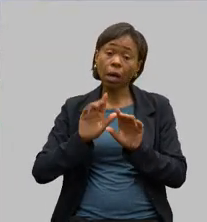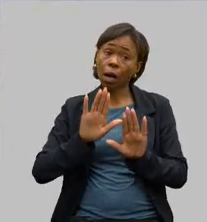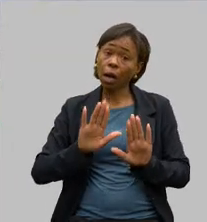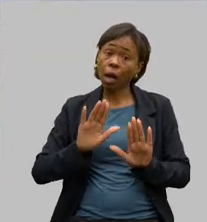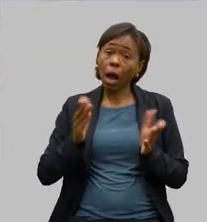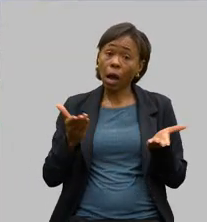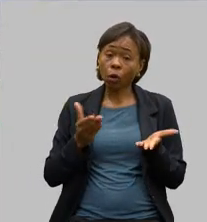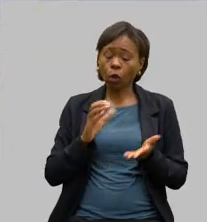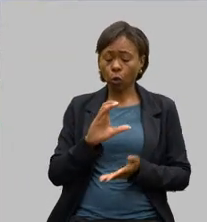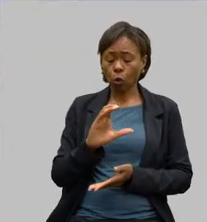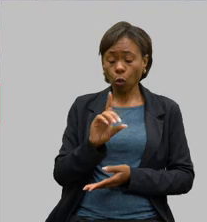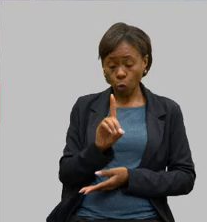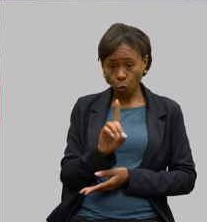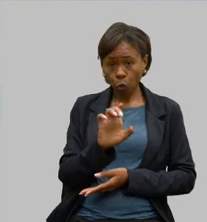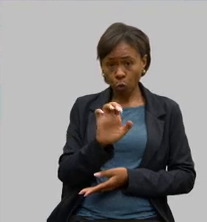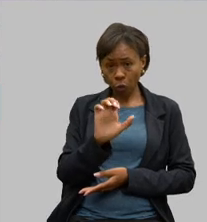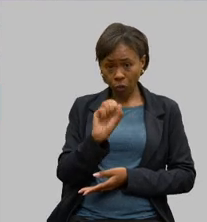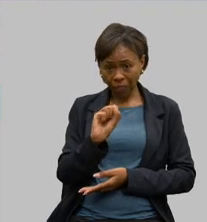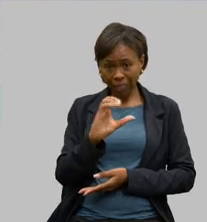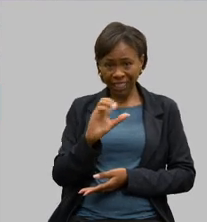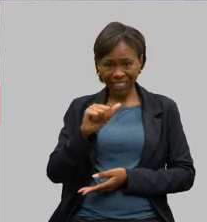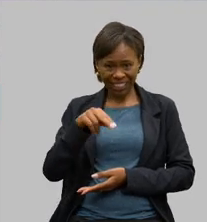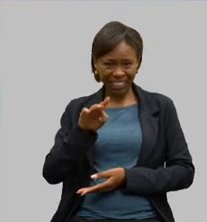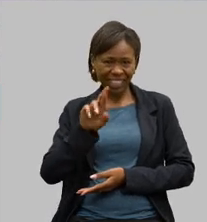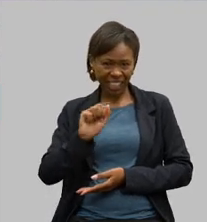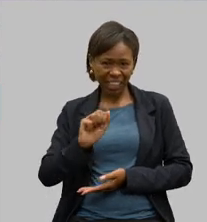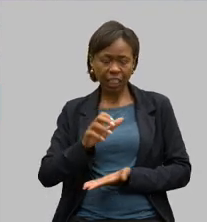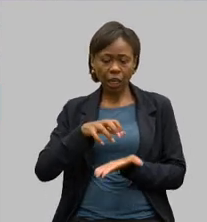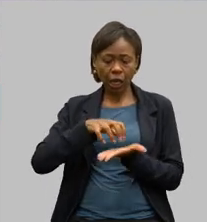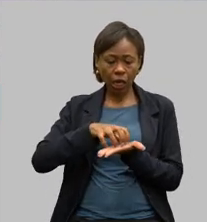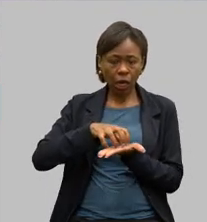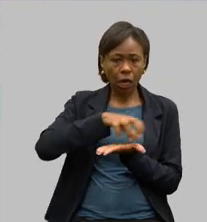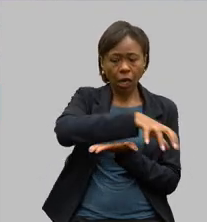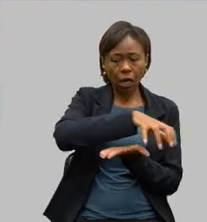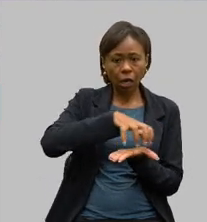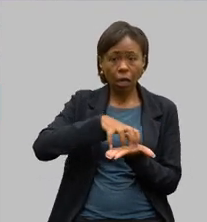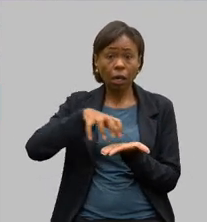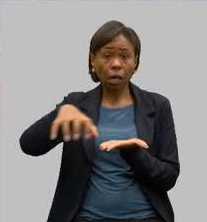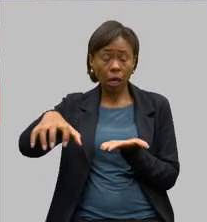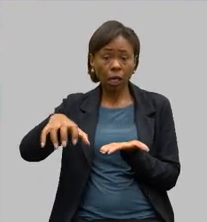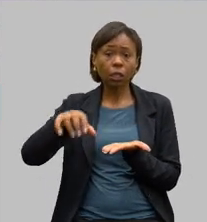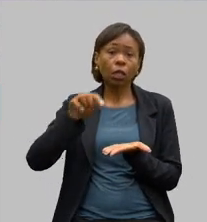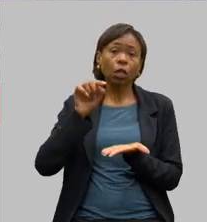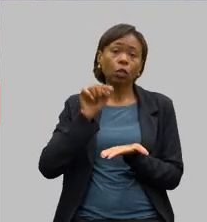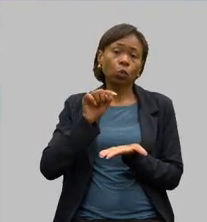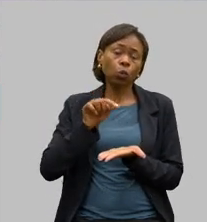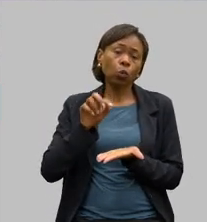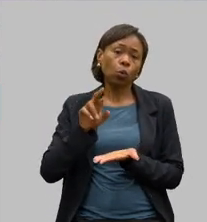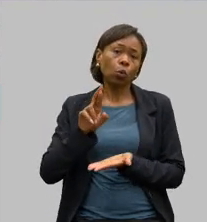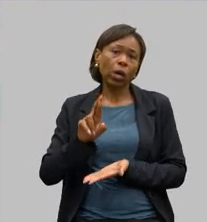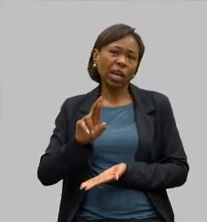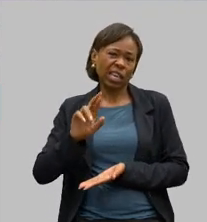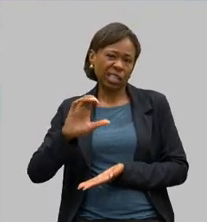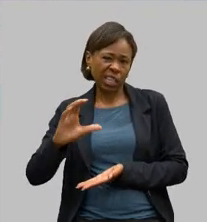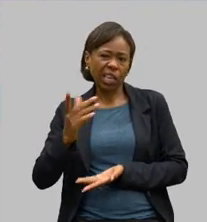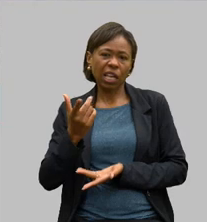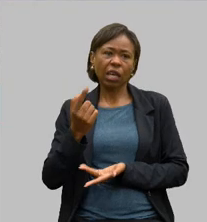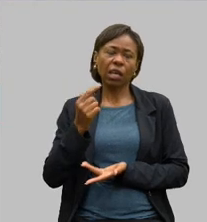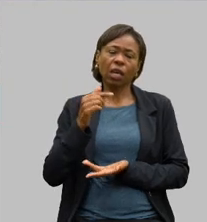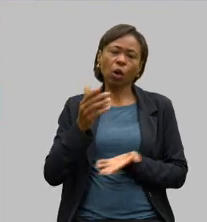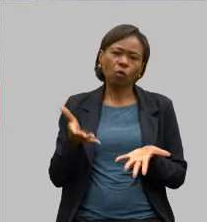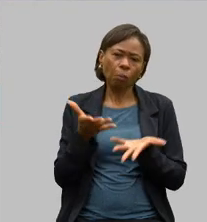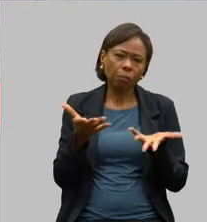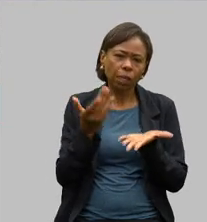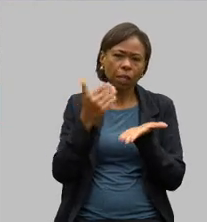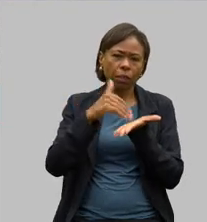eh e ficando descentralizado para paraa Mc que é onde que tá a política Claro com a secretaria com o fomento tá aí